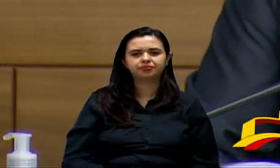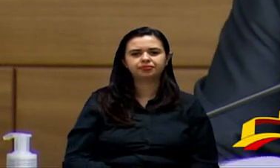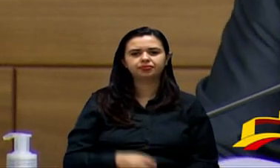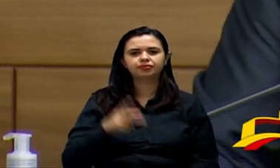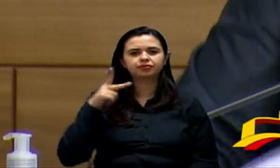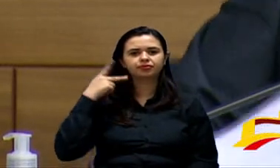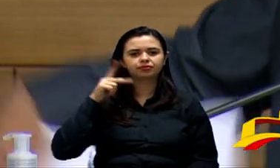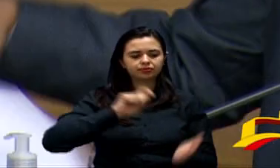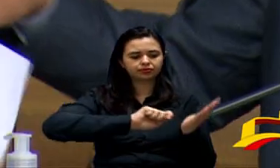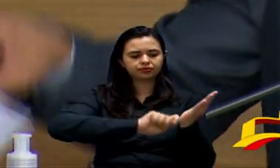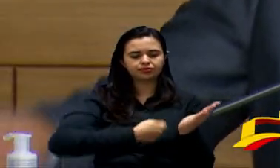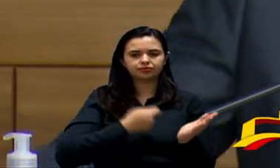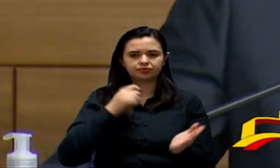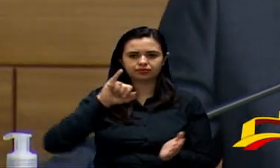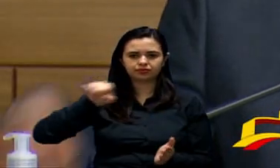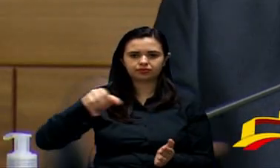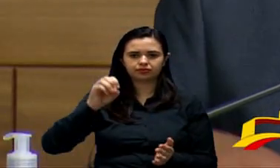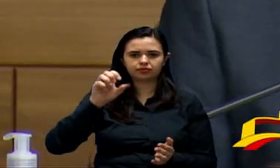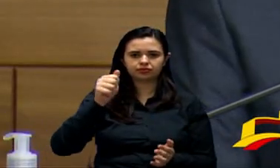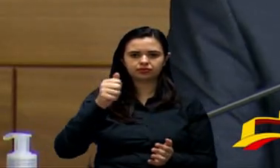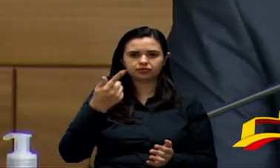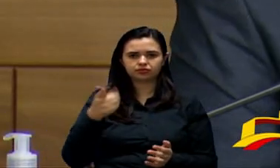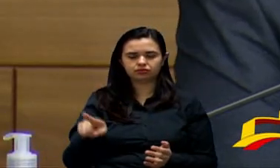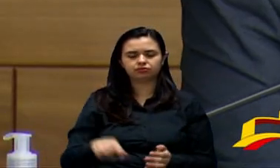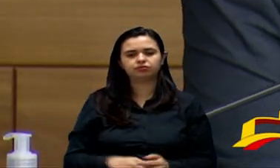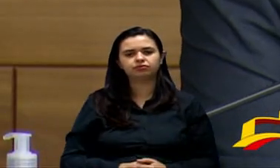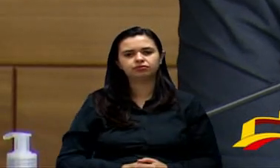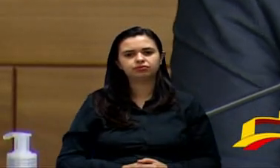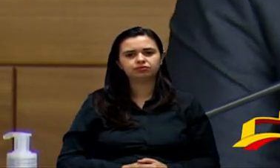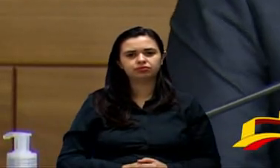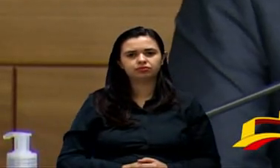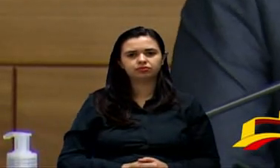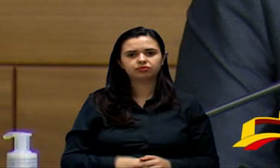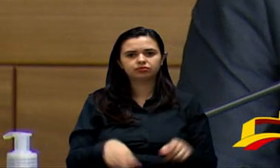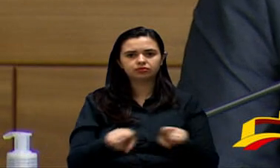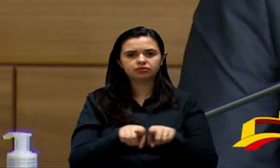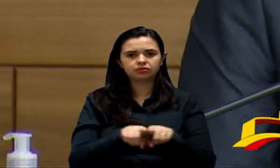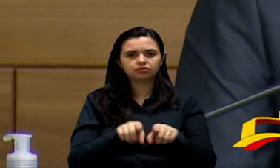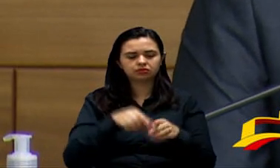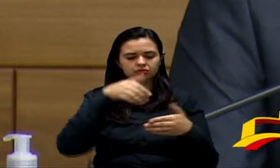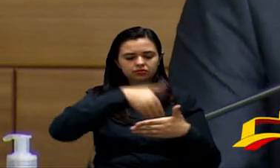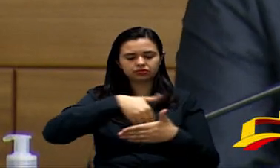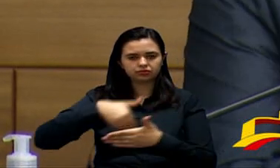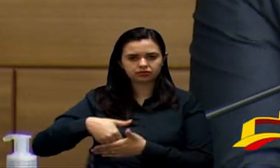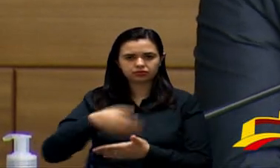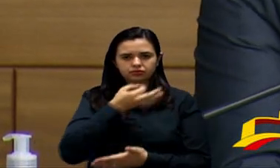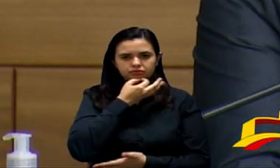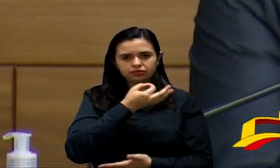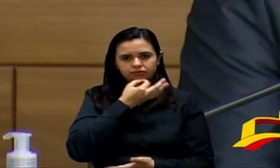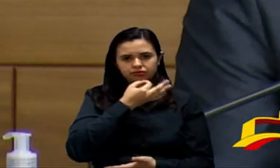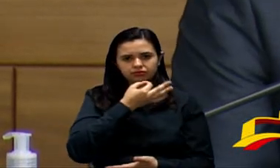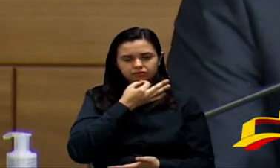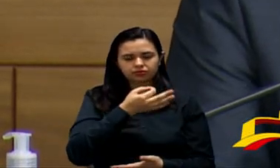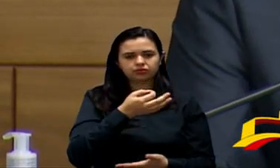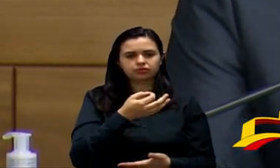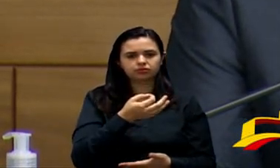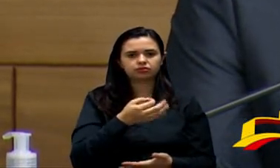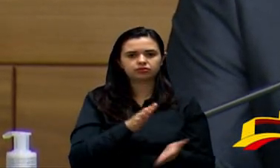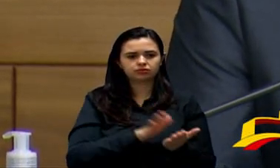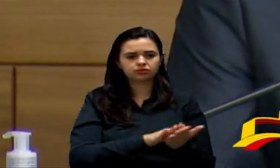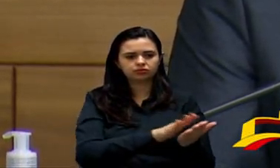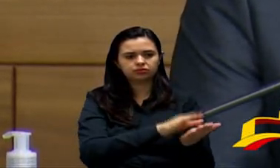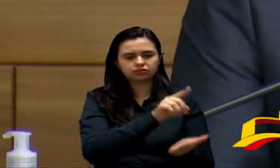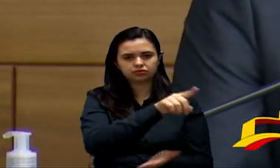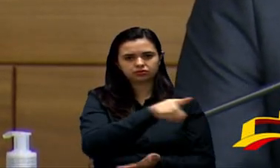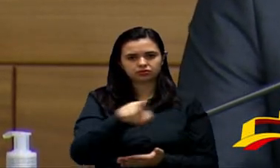assinado pelo nobre vereador João Donizete. Também votos de requerimento verbal aos profissionais da saúde